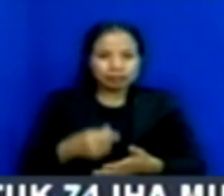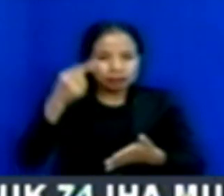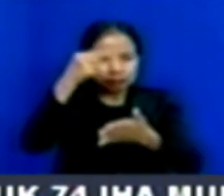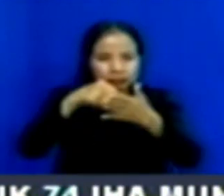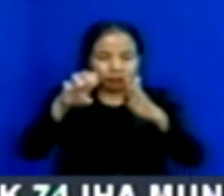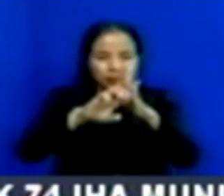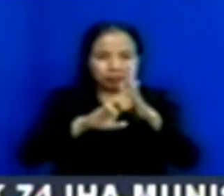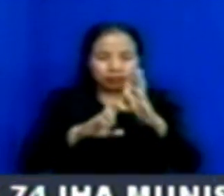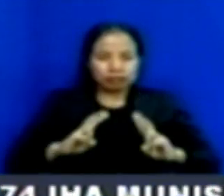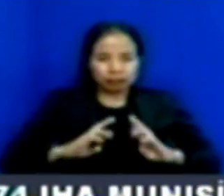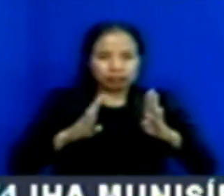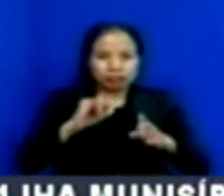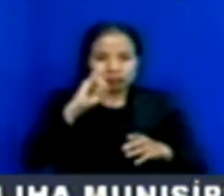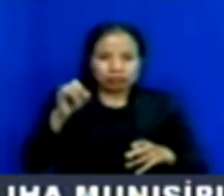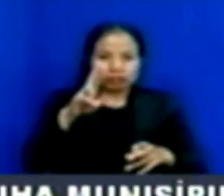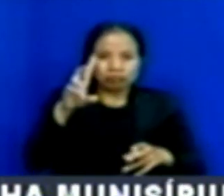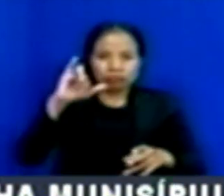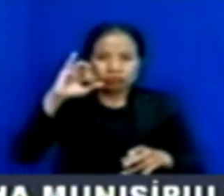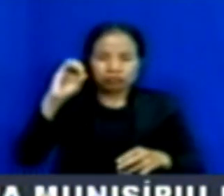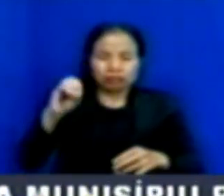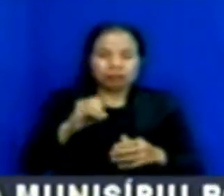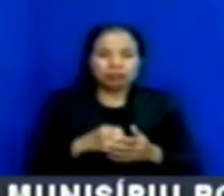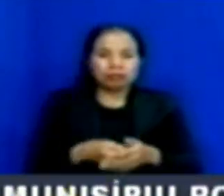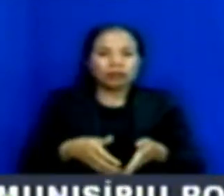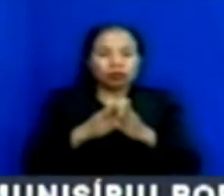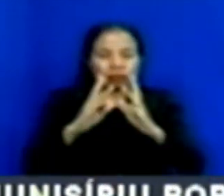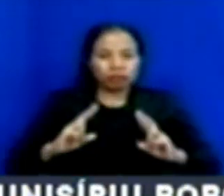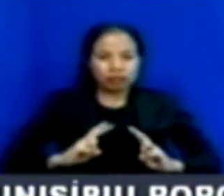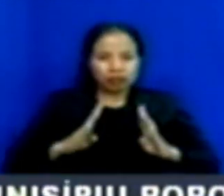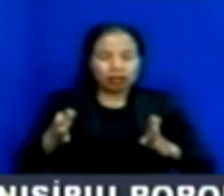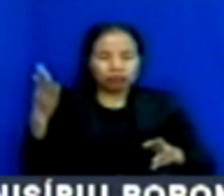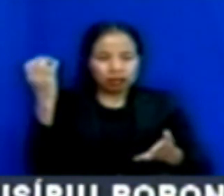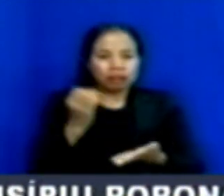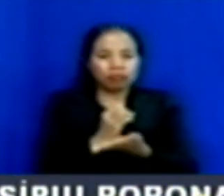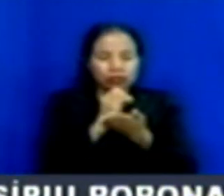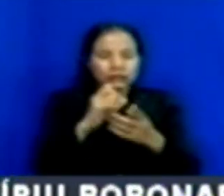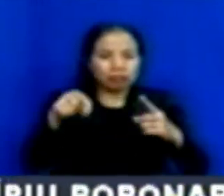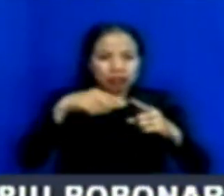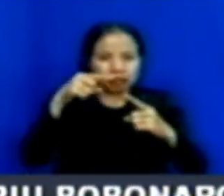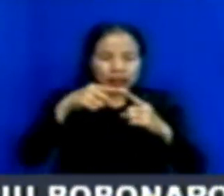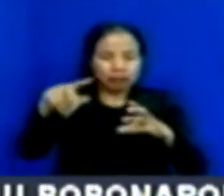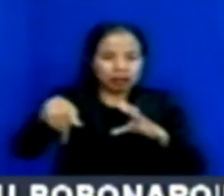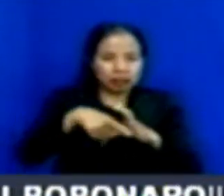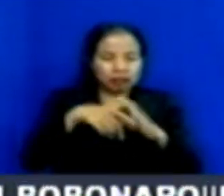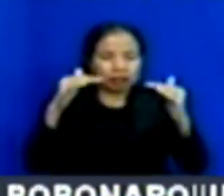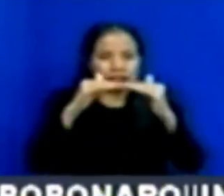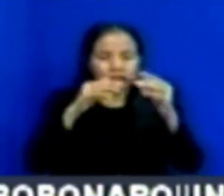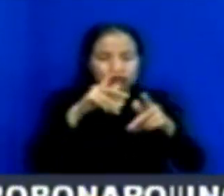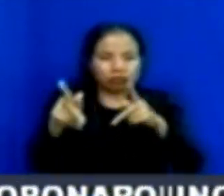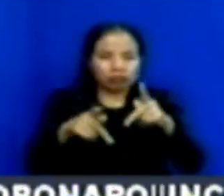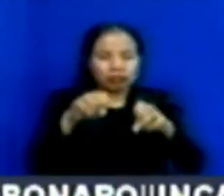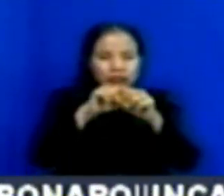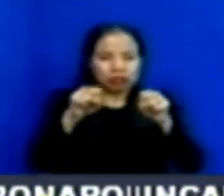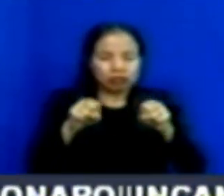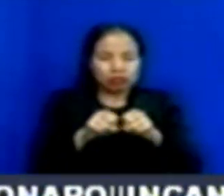Secretário de Estado Veterano Júlio da Conceição Gloro Messac, os veteranos e o ecusi. Benjira participa iha diálogo comunitário iha